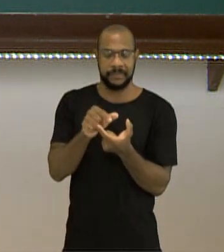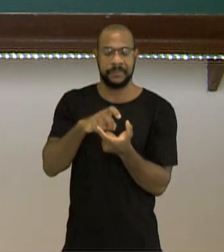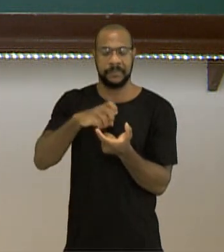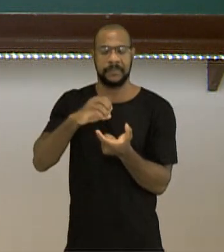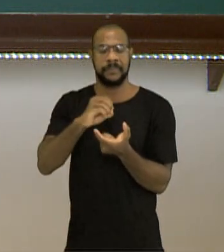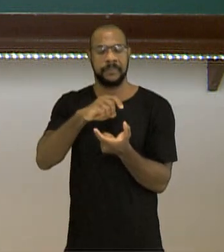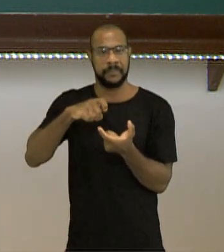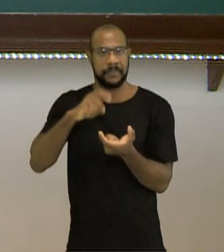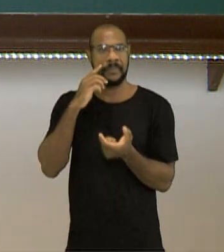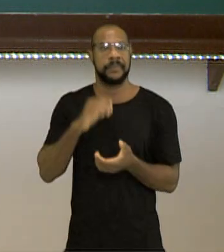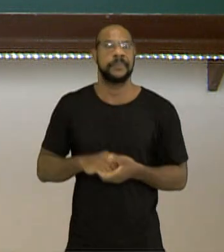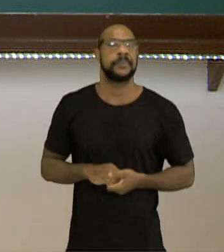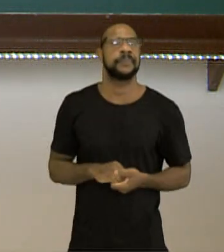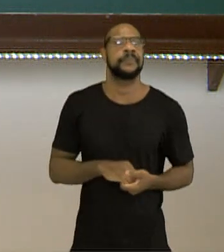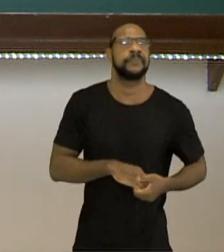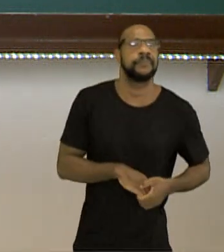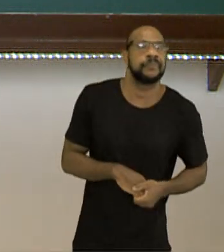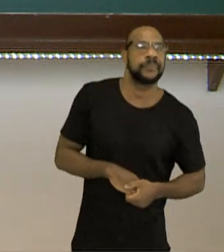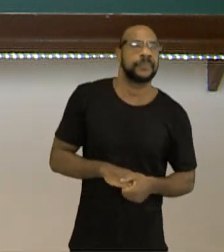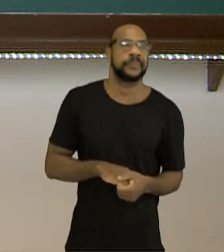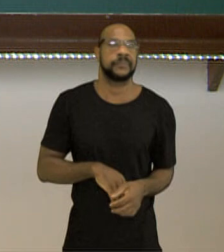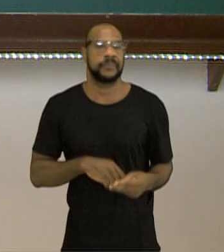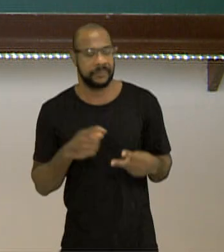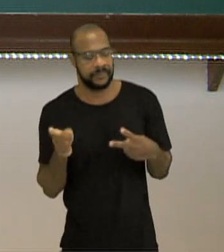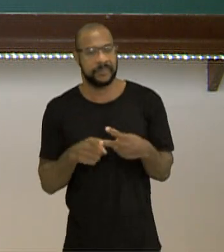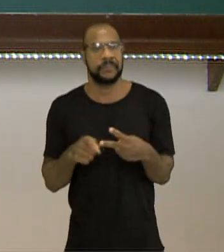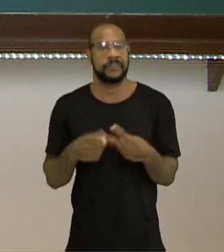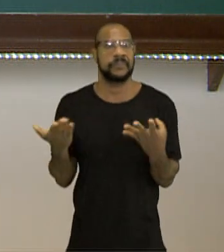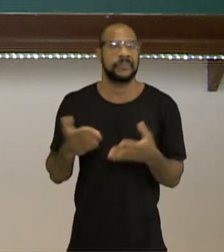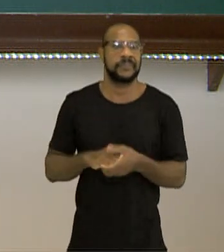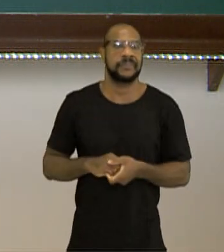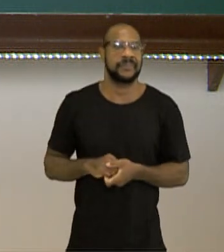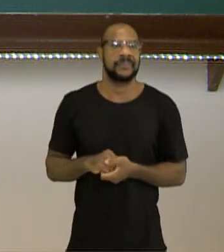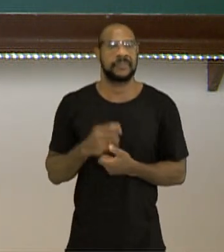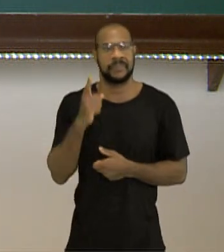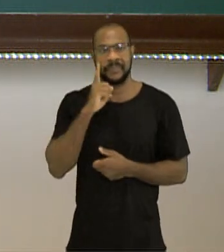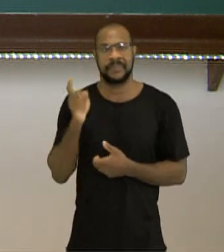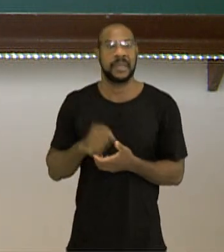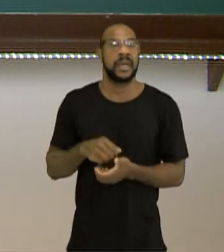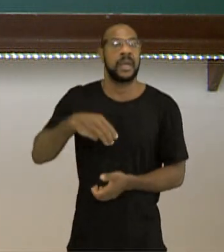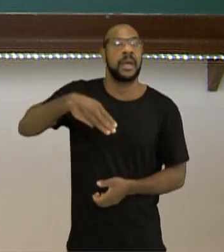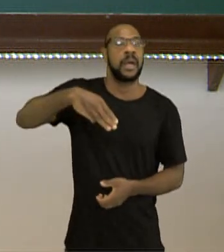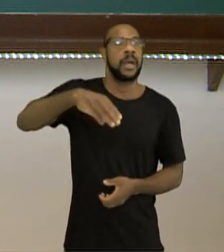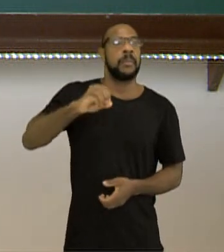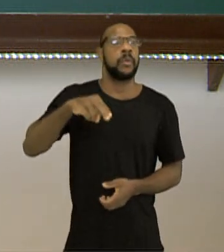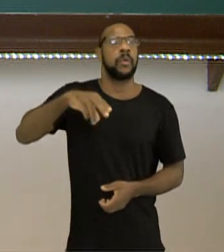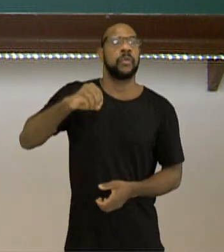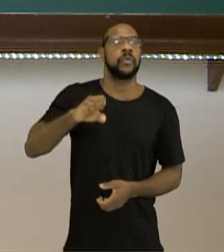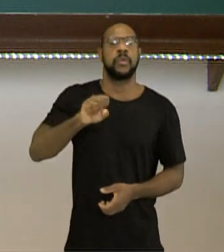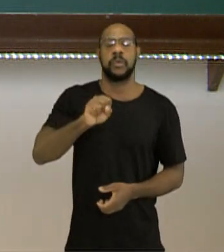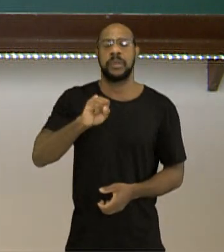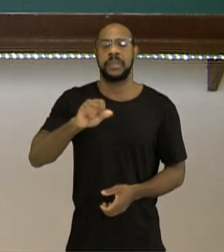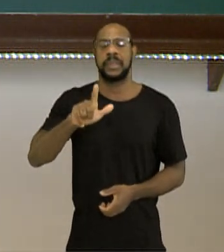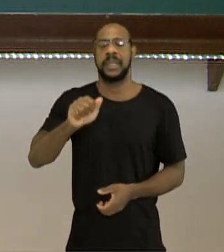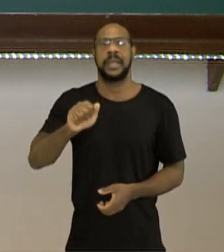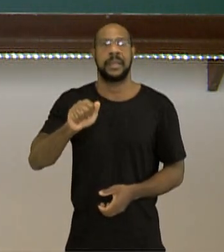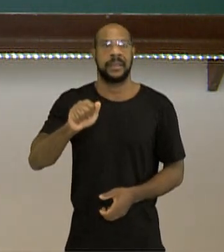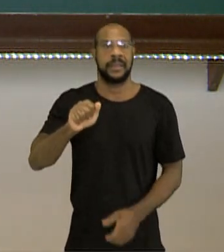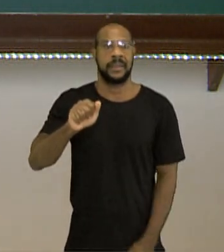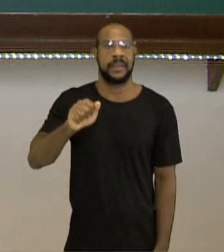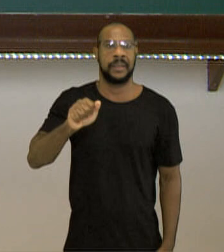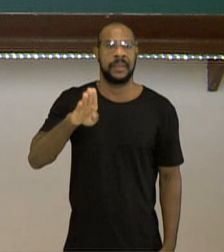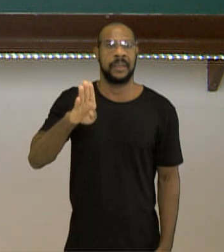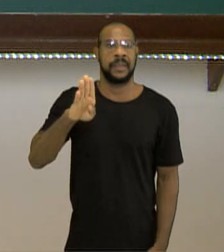Monossílabos tônicos. Dó, ré, mi, fá, sol, lá, si, dó. Horrível, né? A professora não sabe cantar, mas serve para você dar